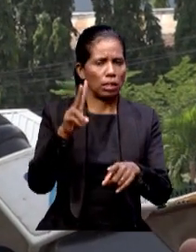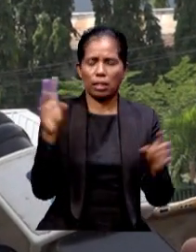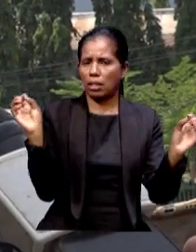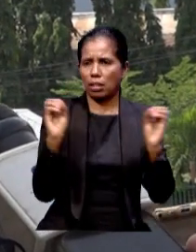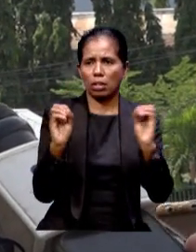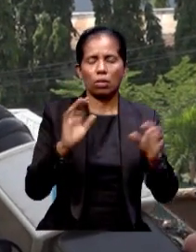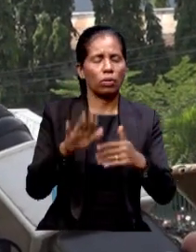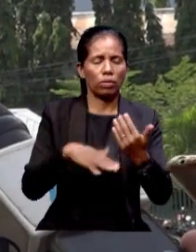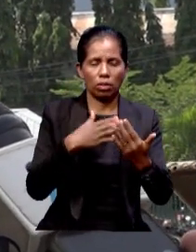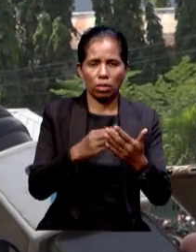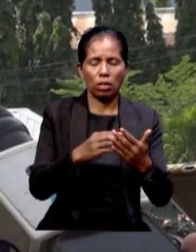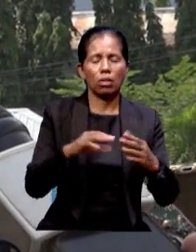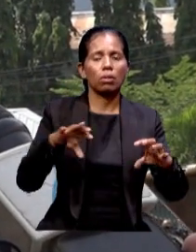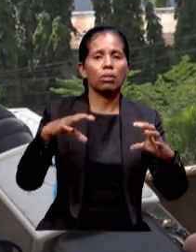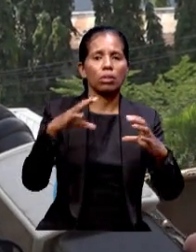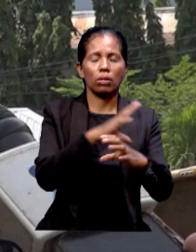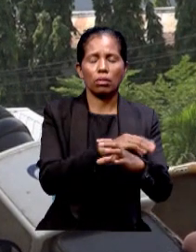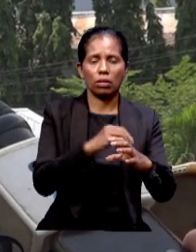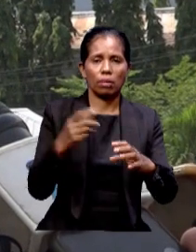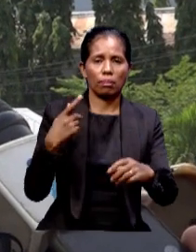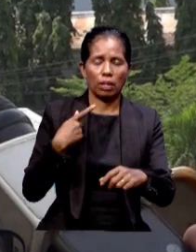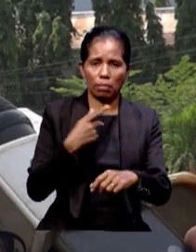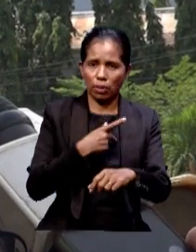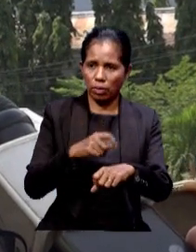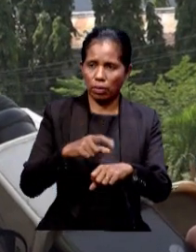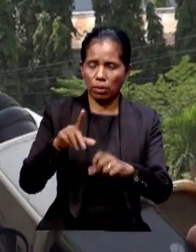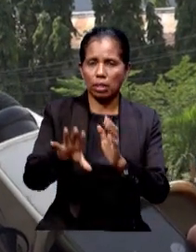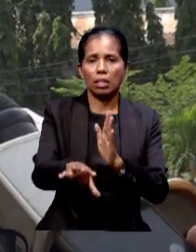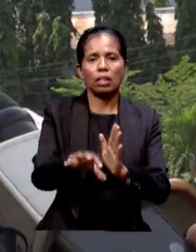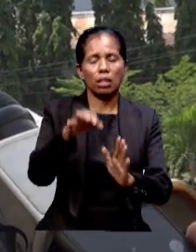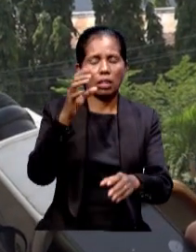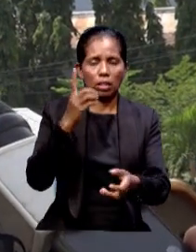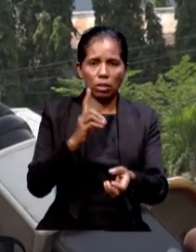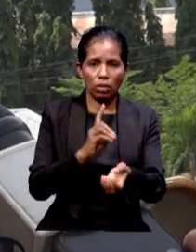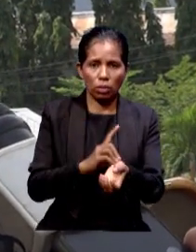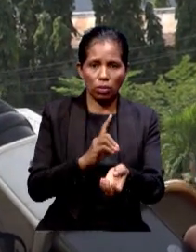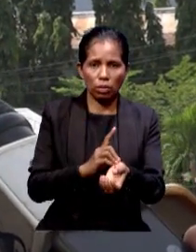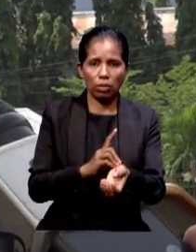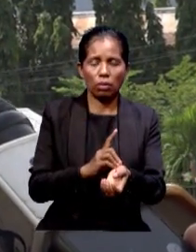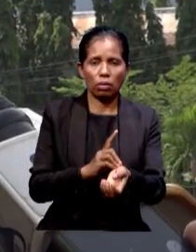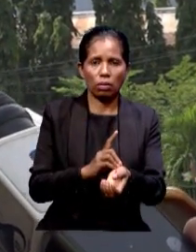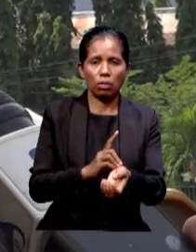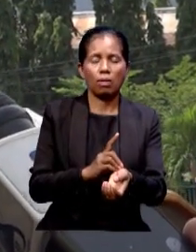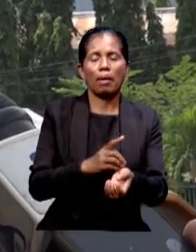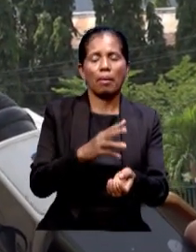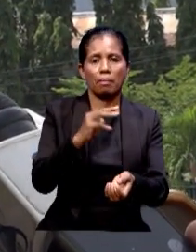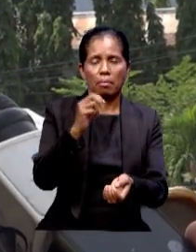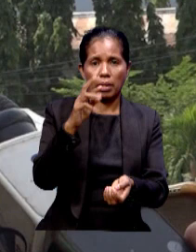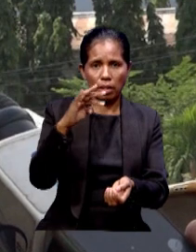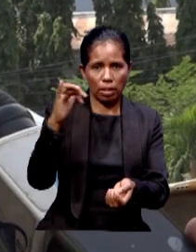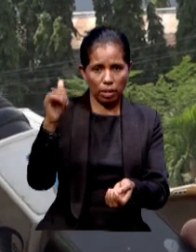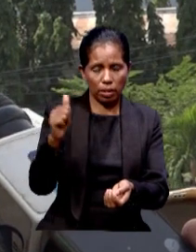Nós também o consenso nacional e o Parlamento, mas nomeamos Dr. Maria Alcatiri Bahenabai, e lei número 3 na aprova por